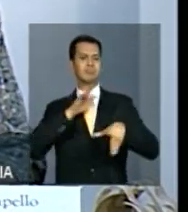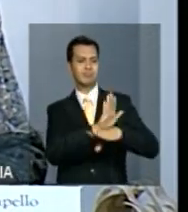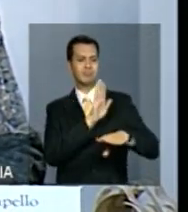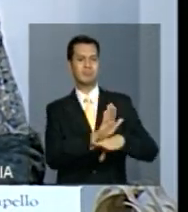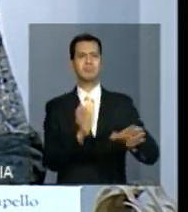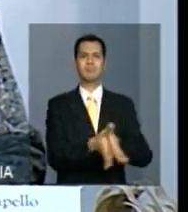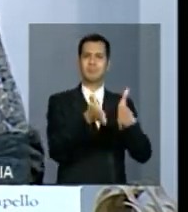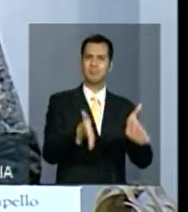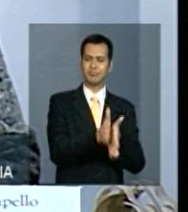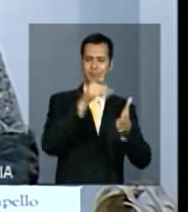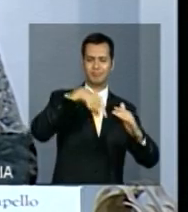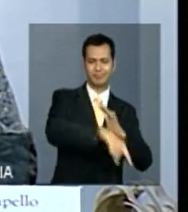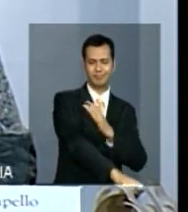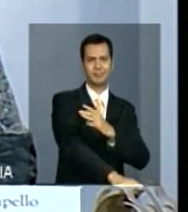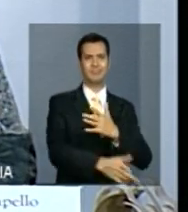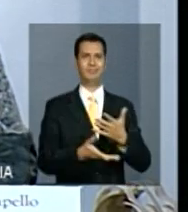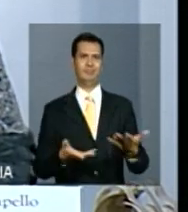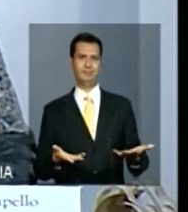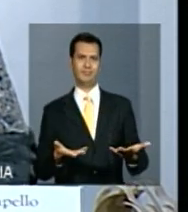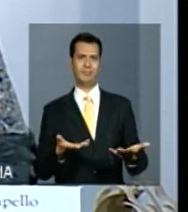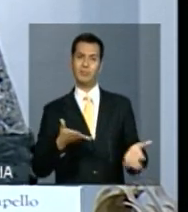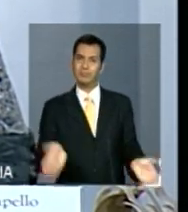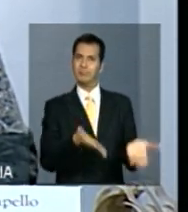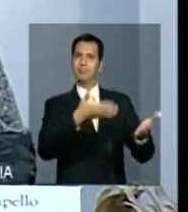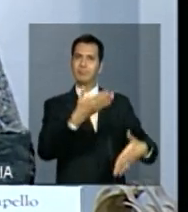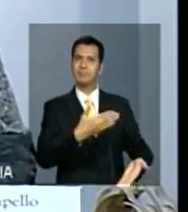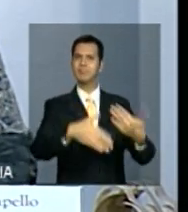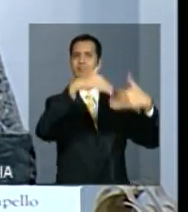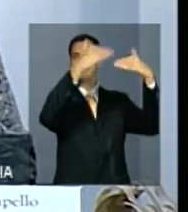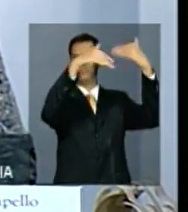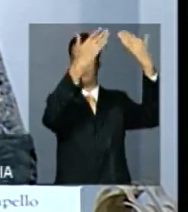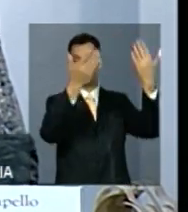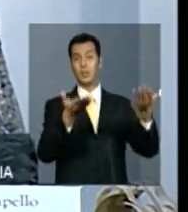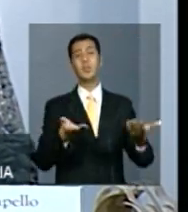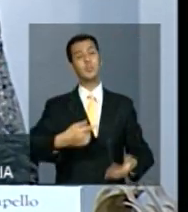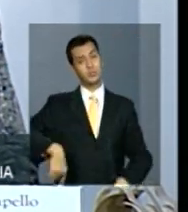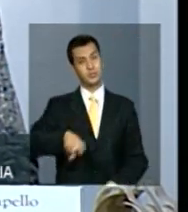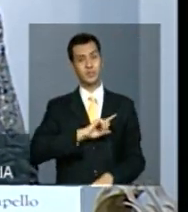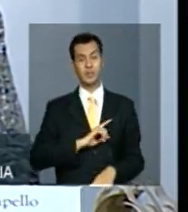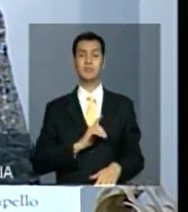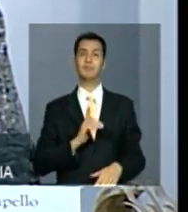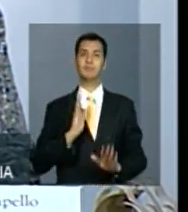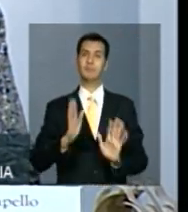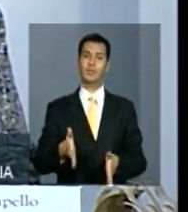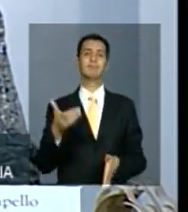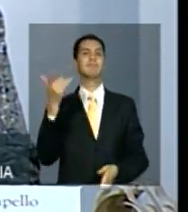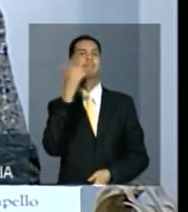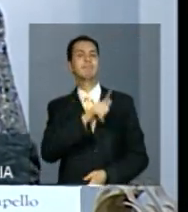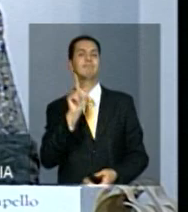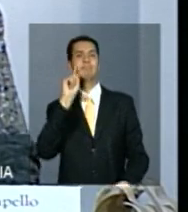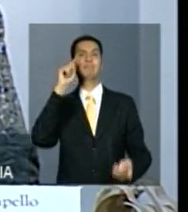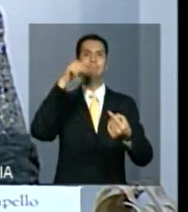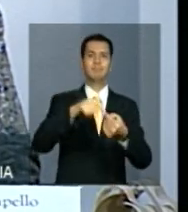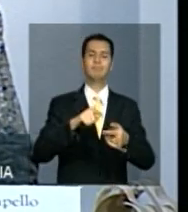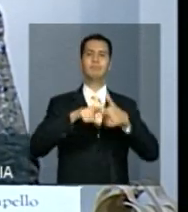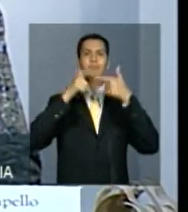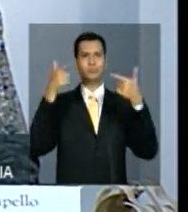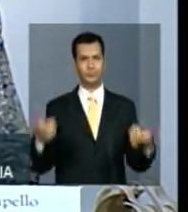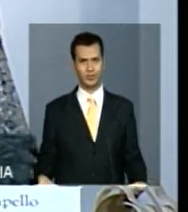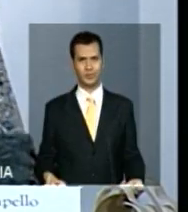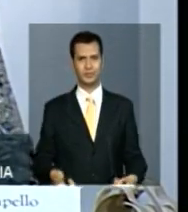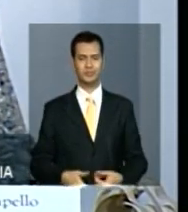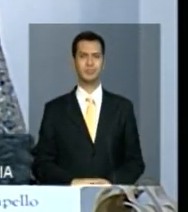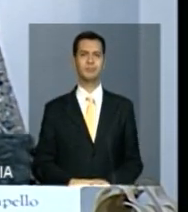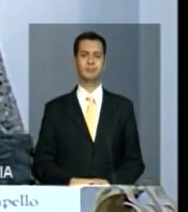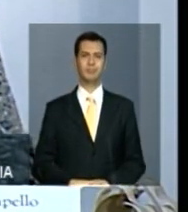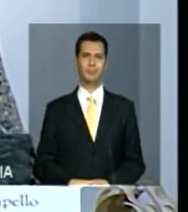eh em grande medida eh explica como a gente tem atingido esses resultados muito antes do